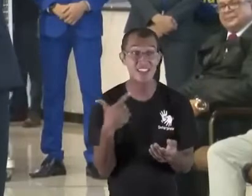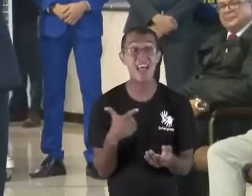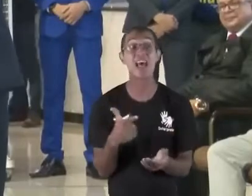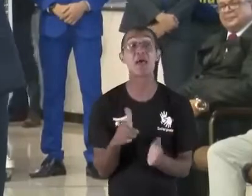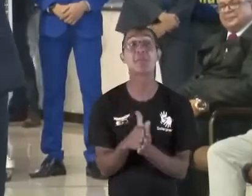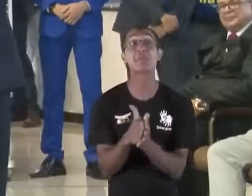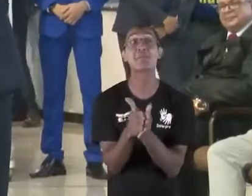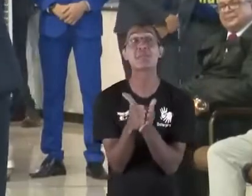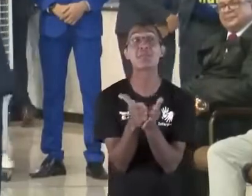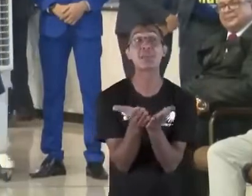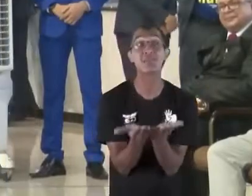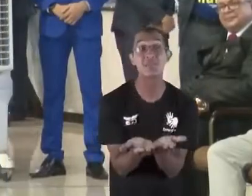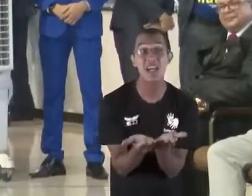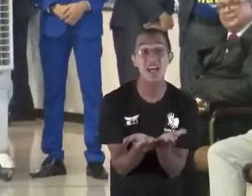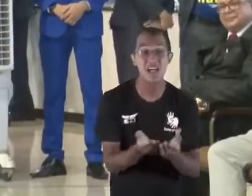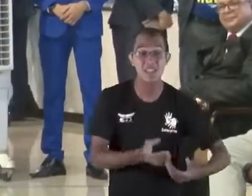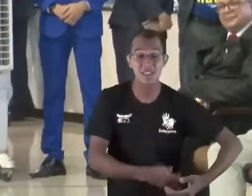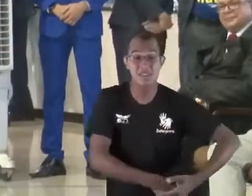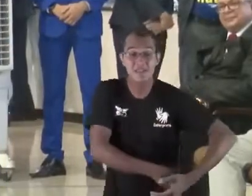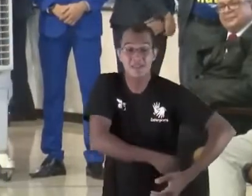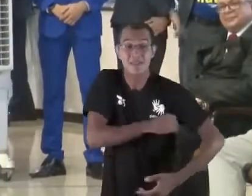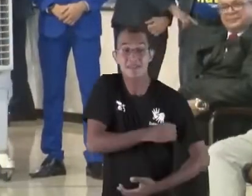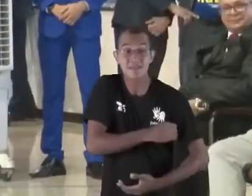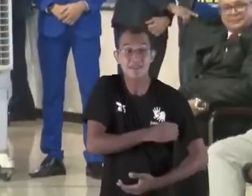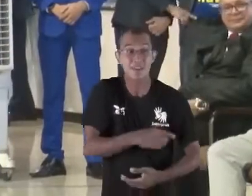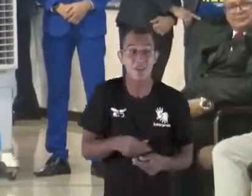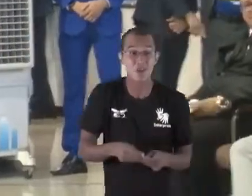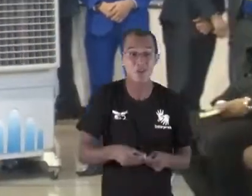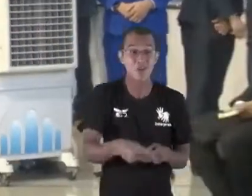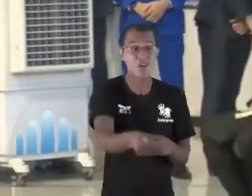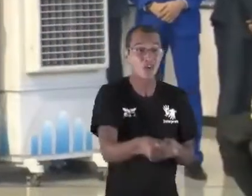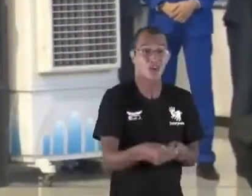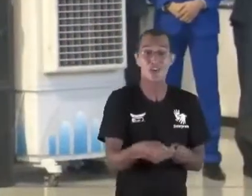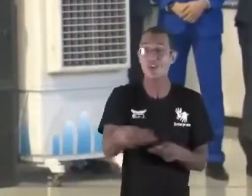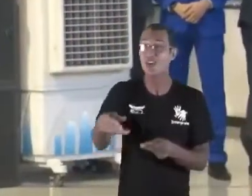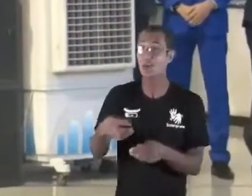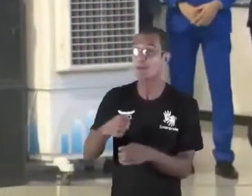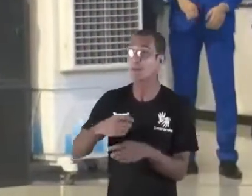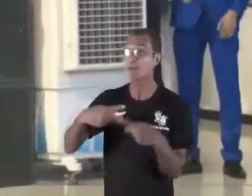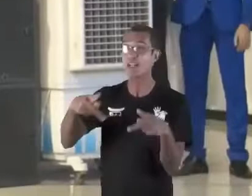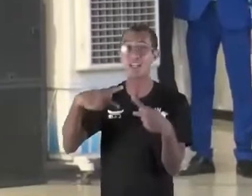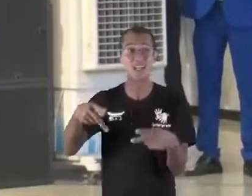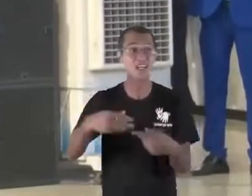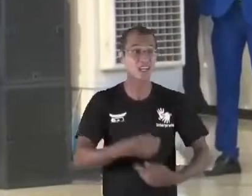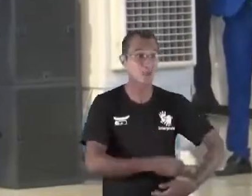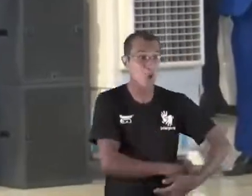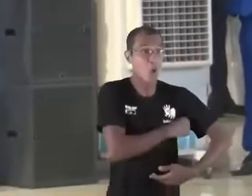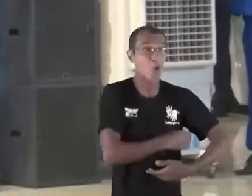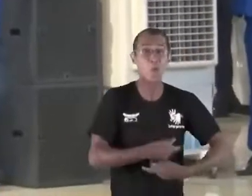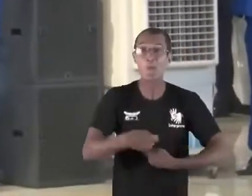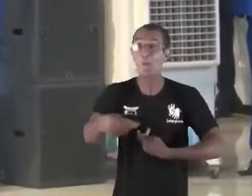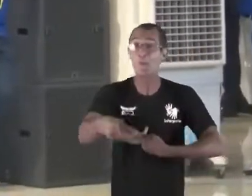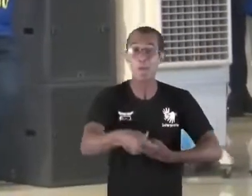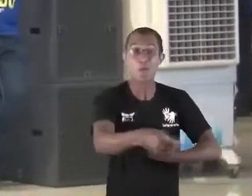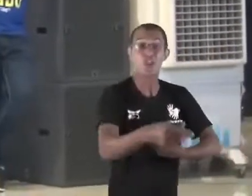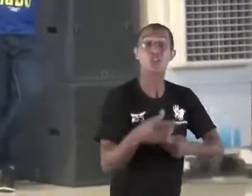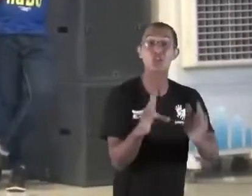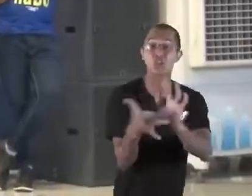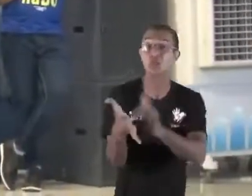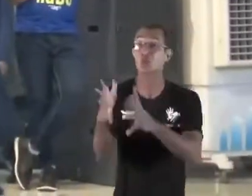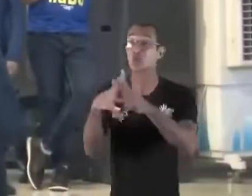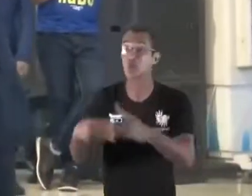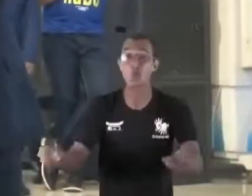folheto na outra. Jesus te ama, Jesus te ama, Jesus te ama, Jesus te ama, Jesus te